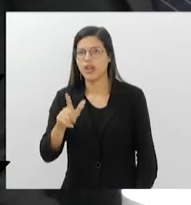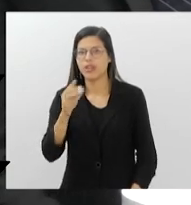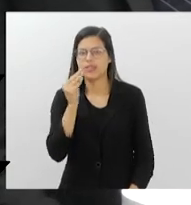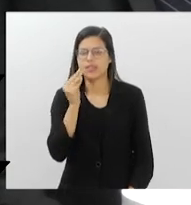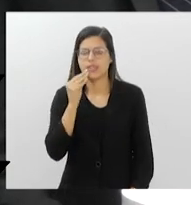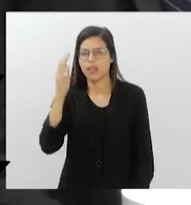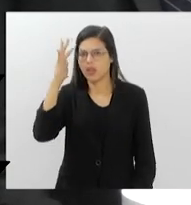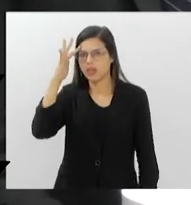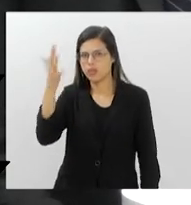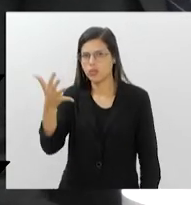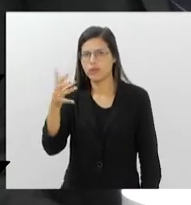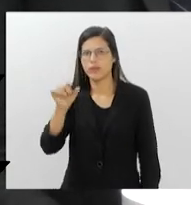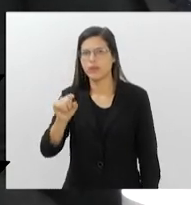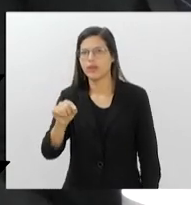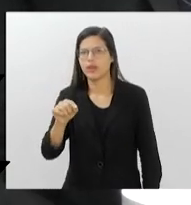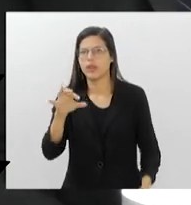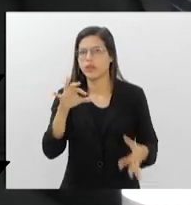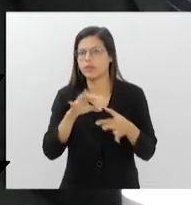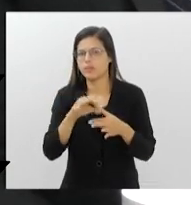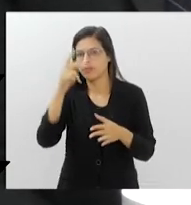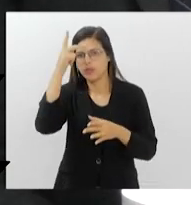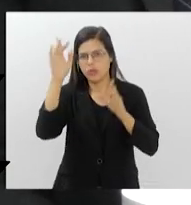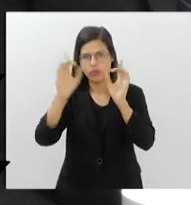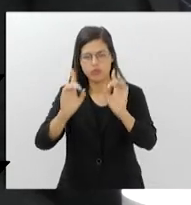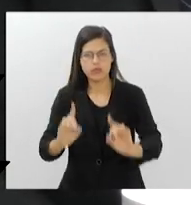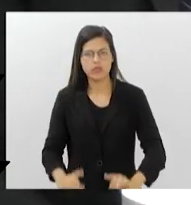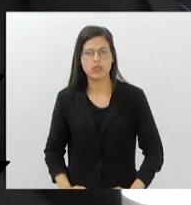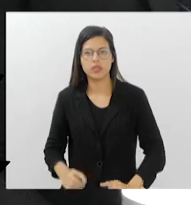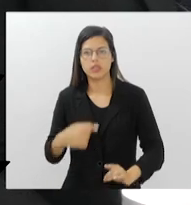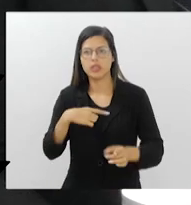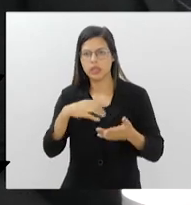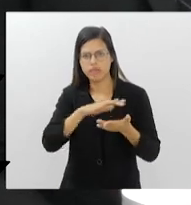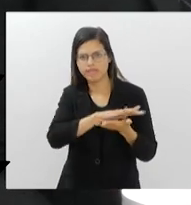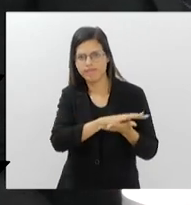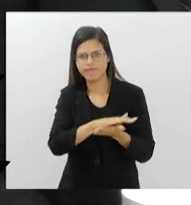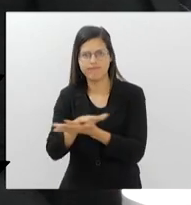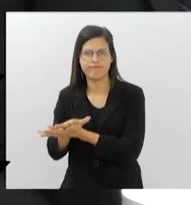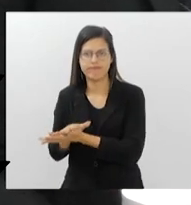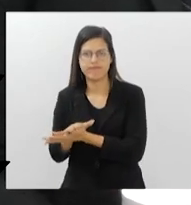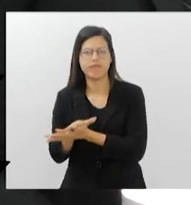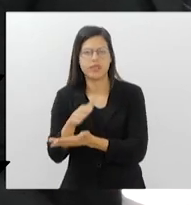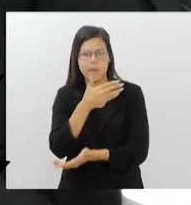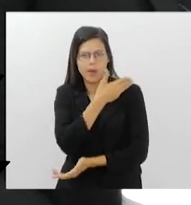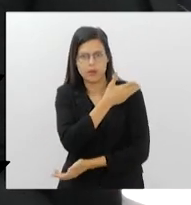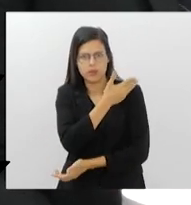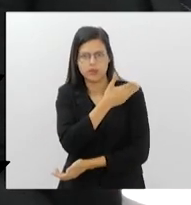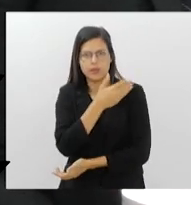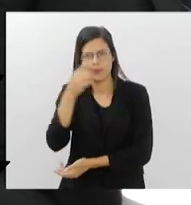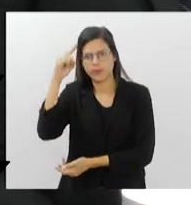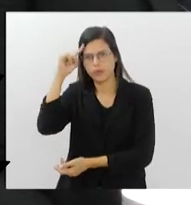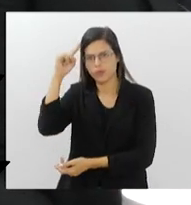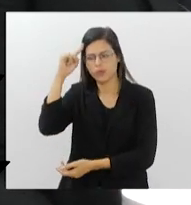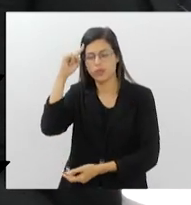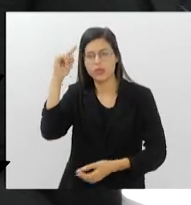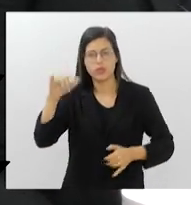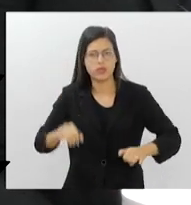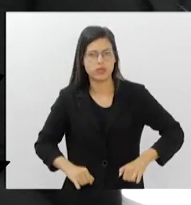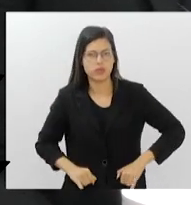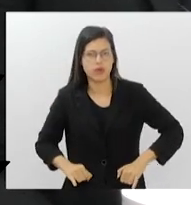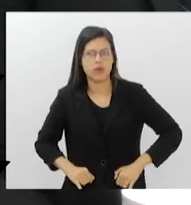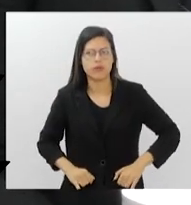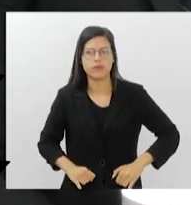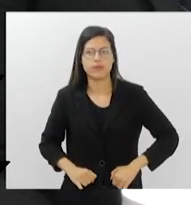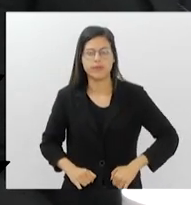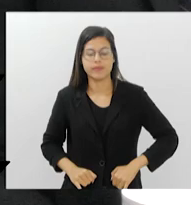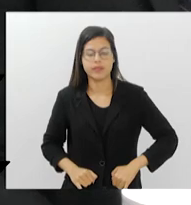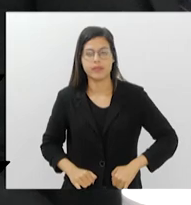eh com deficiência que sofrem a as discriminações do dia a dia não é e as intolerâncias e por